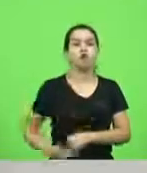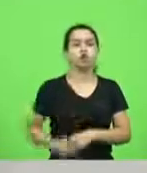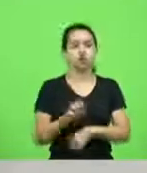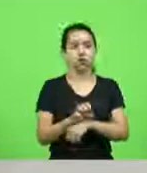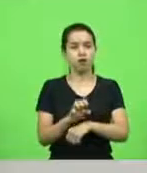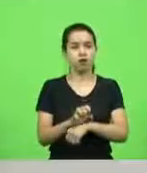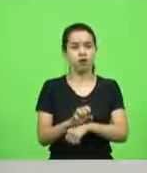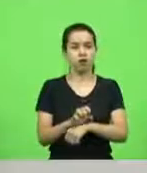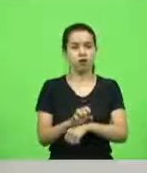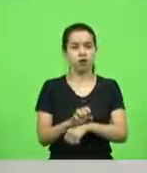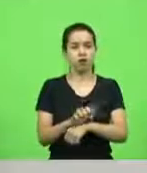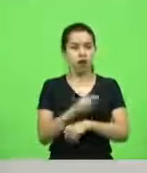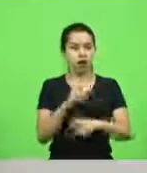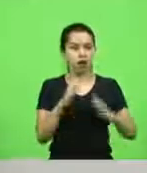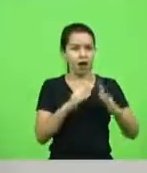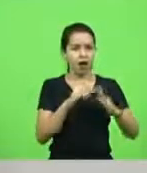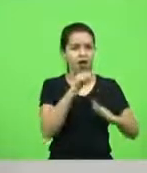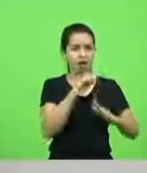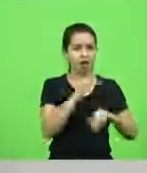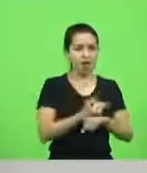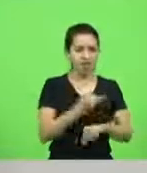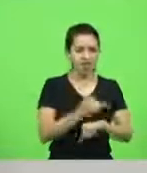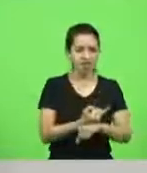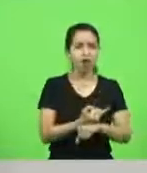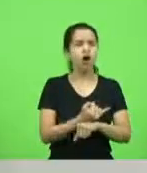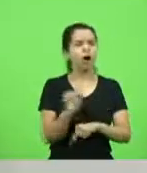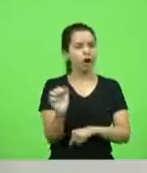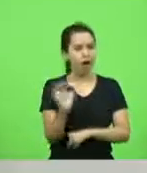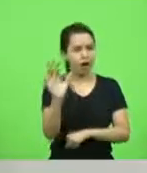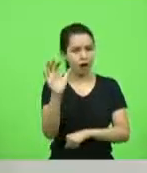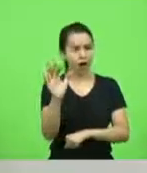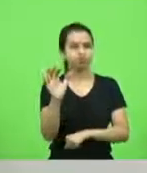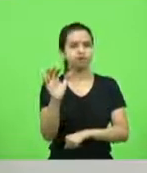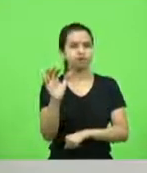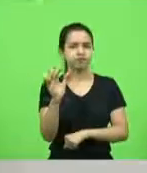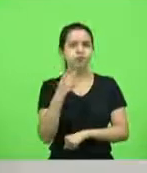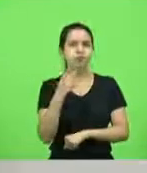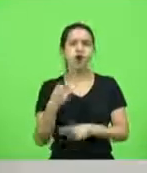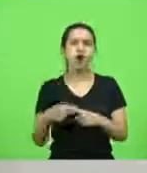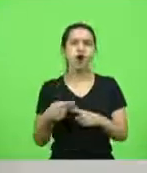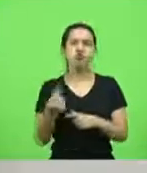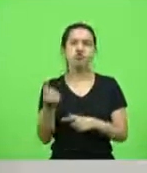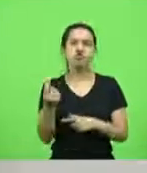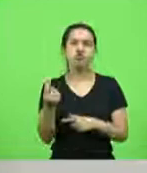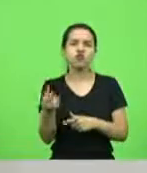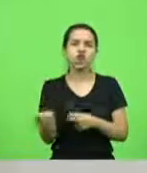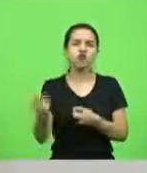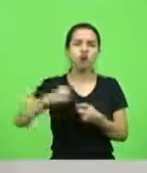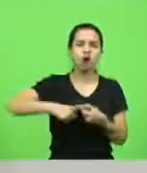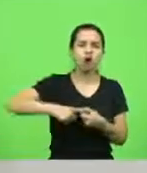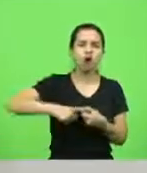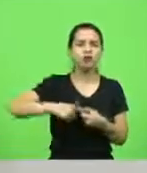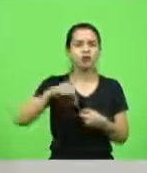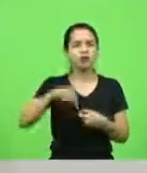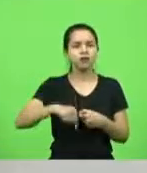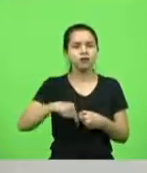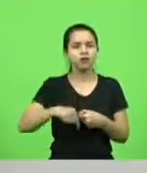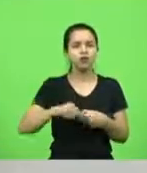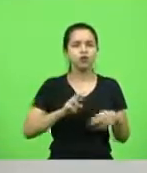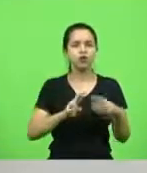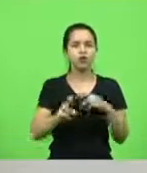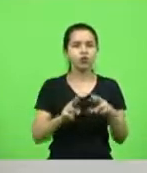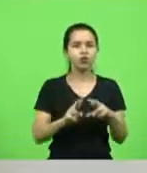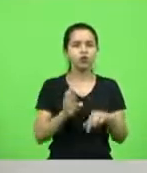defende a por quê que o o dinheiro do governo federal não retorna para ficar dúvida que o estado Nós somos o 6º enviar recursos e fiz né